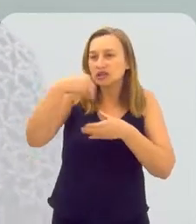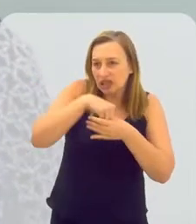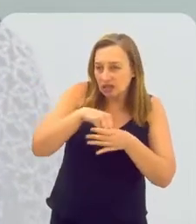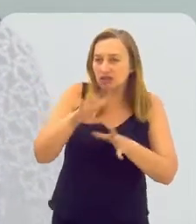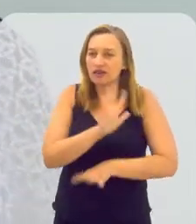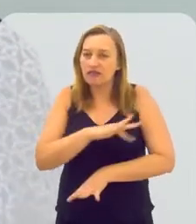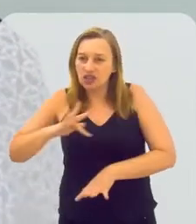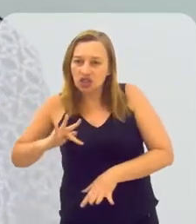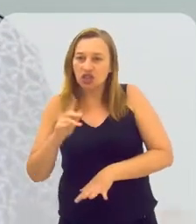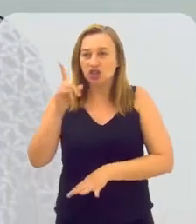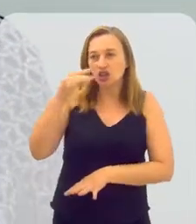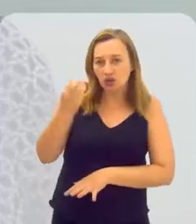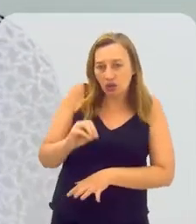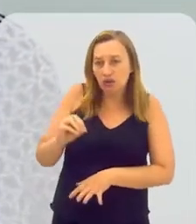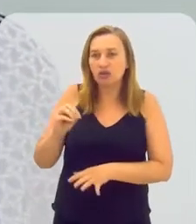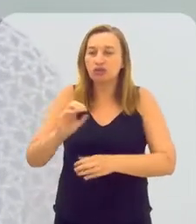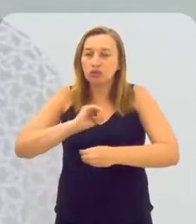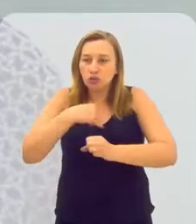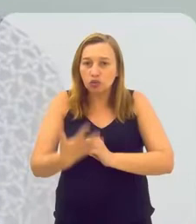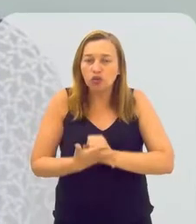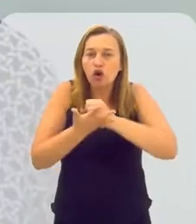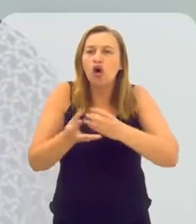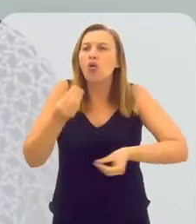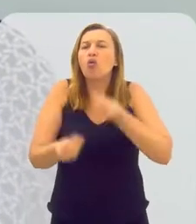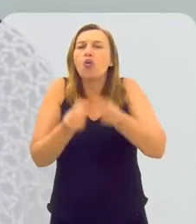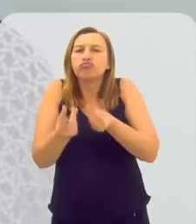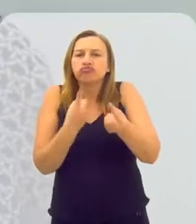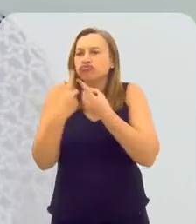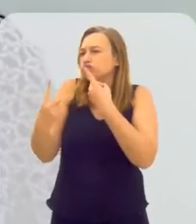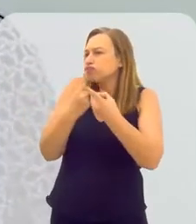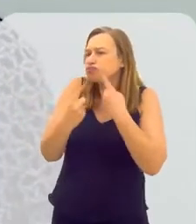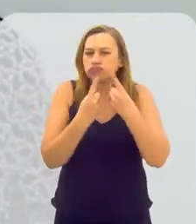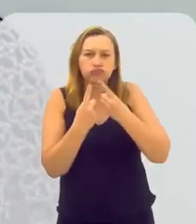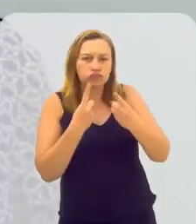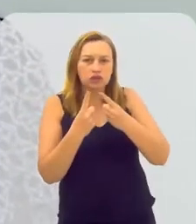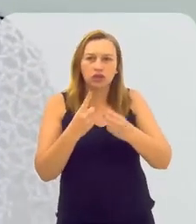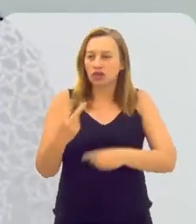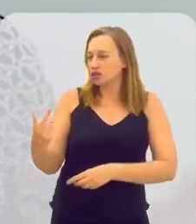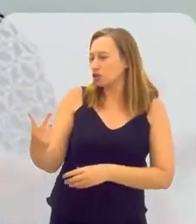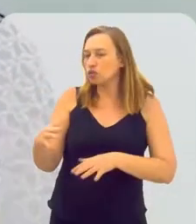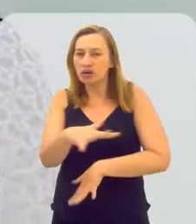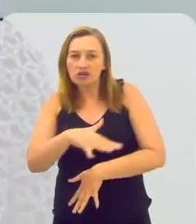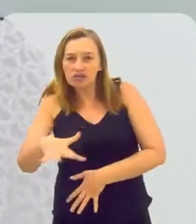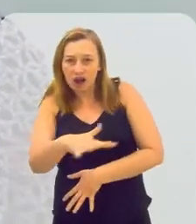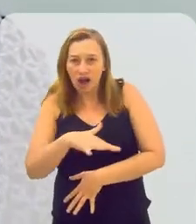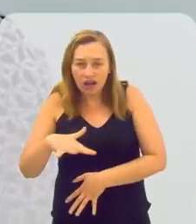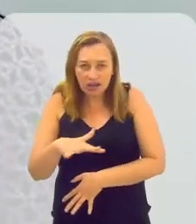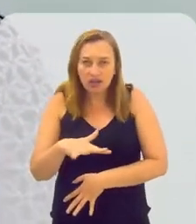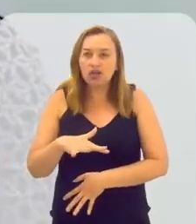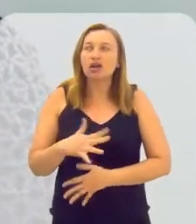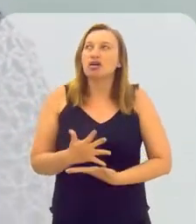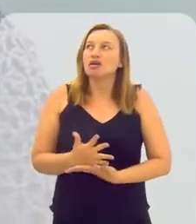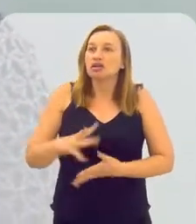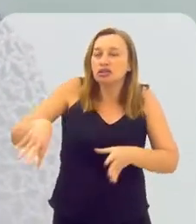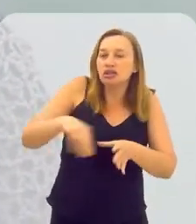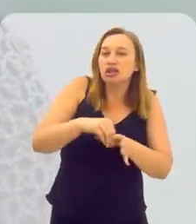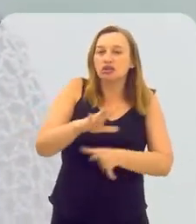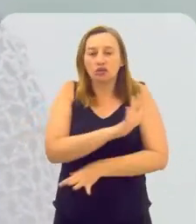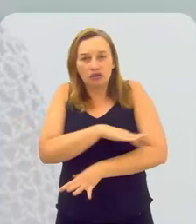Há um conselho dentro da Firjan que olha especificamente essa questão da sustentabilidade. Como é o diálogo, né, entre esses dois